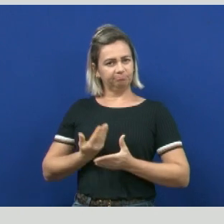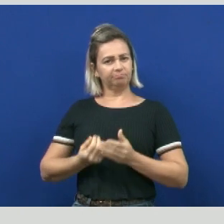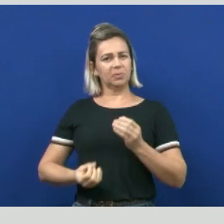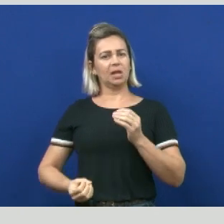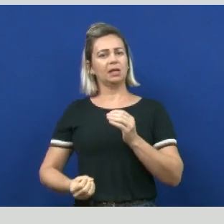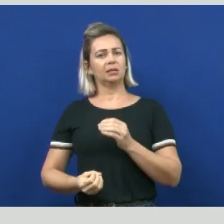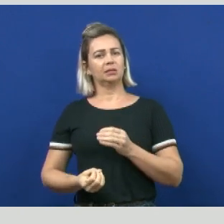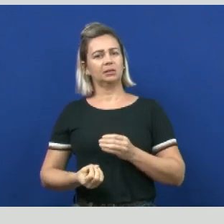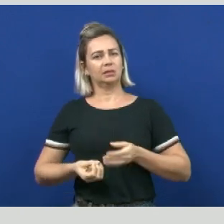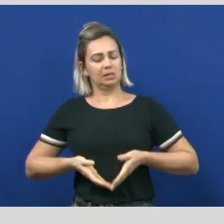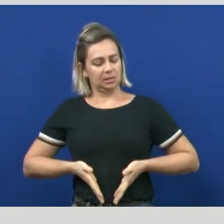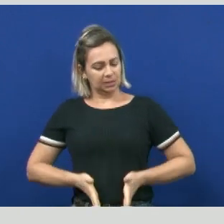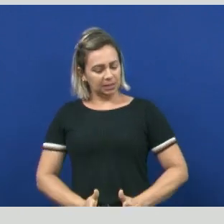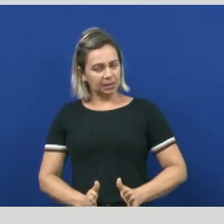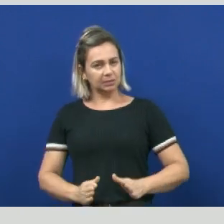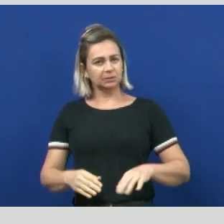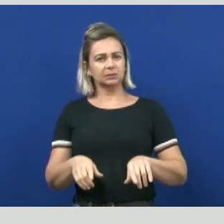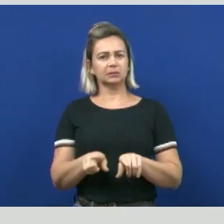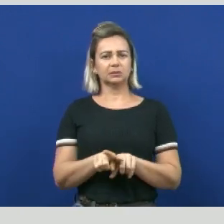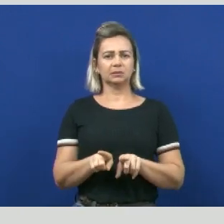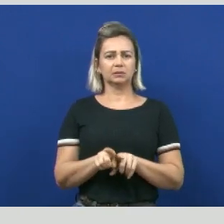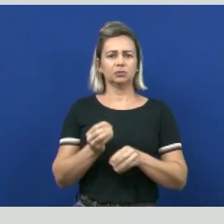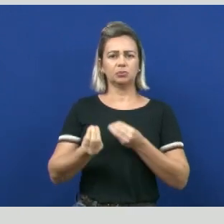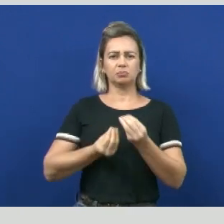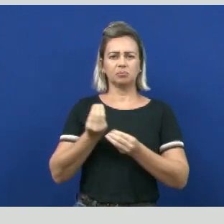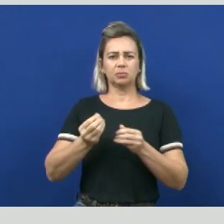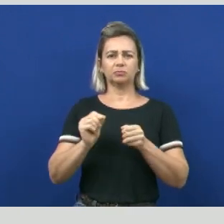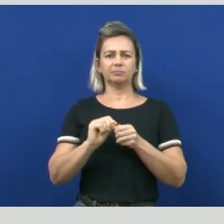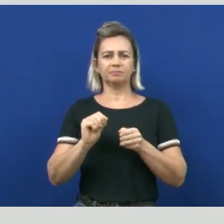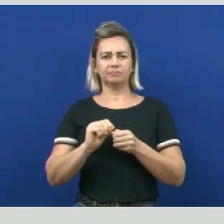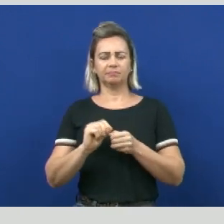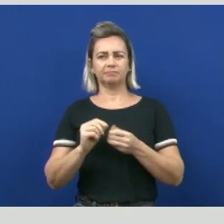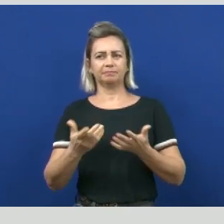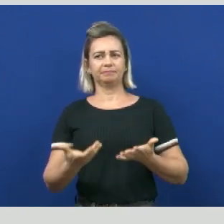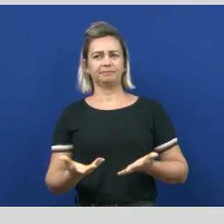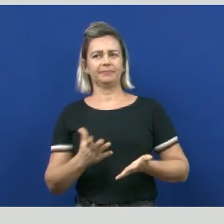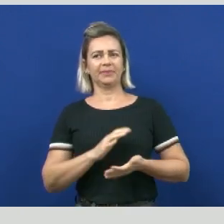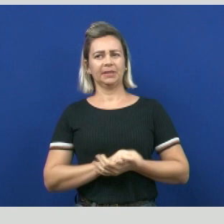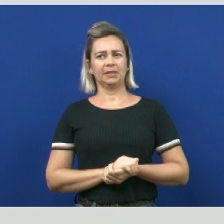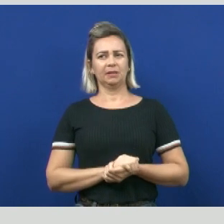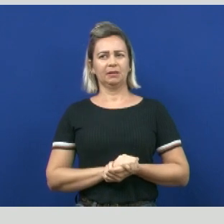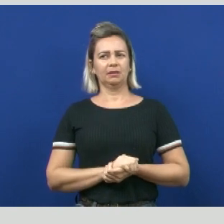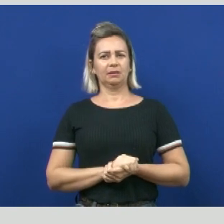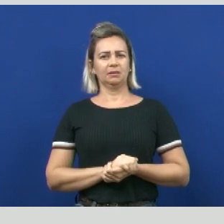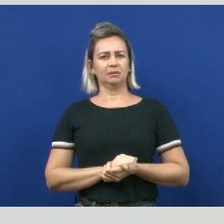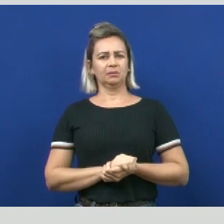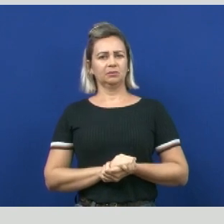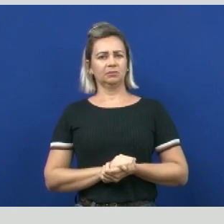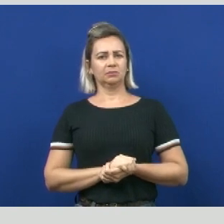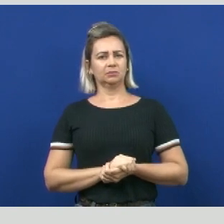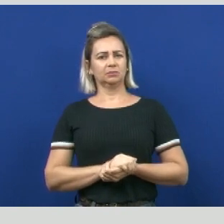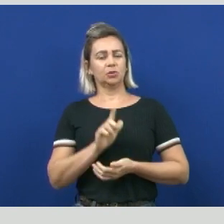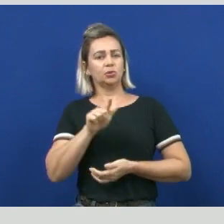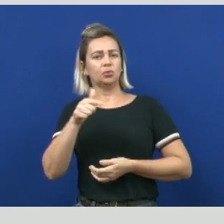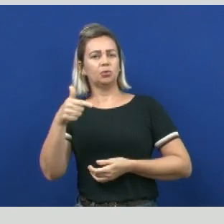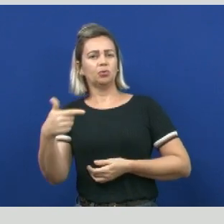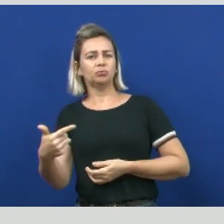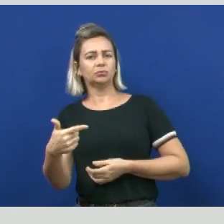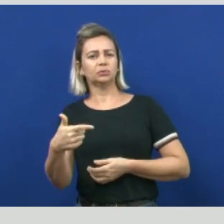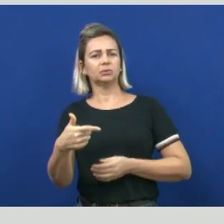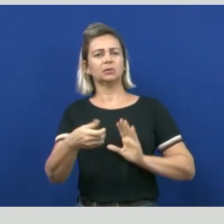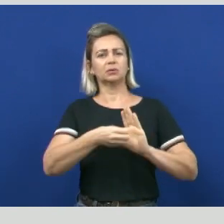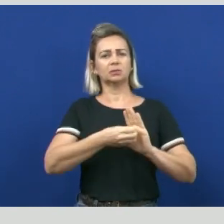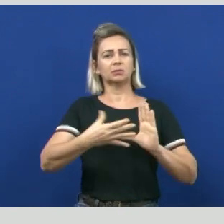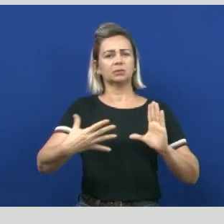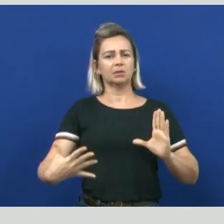né, assimilam a matéria orgânica, né? Então, outra característica é a